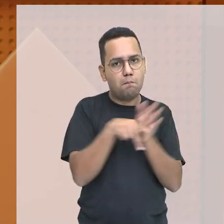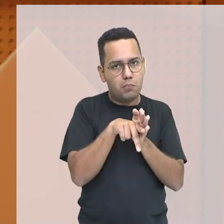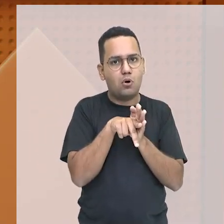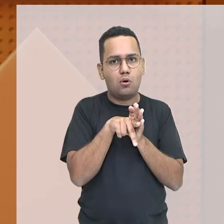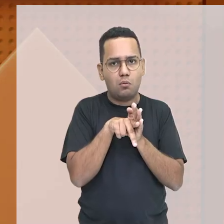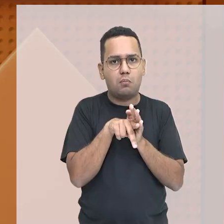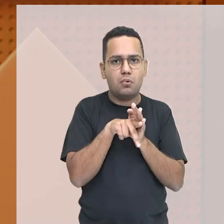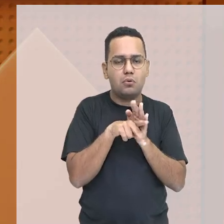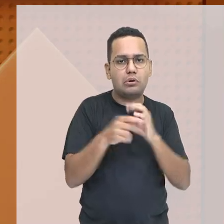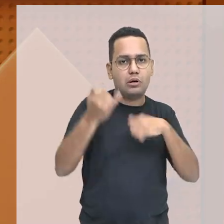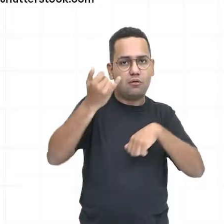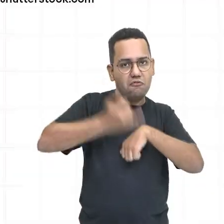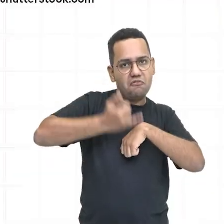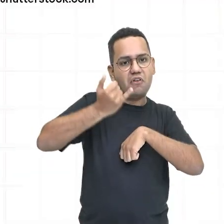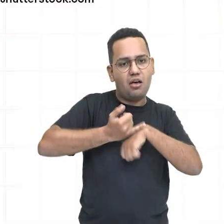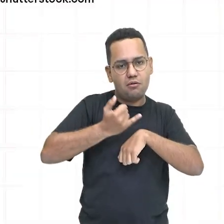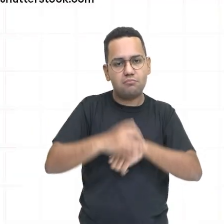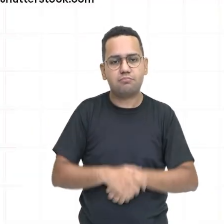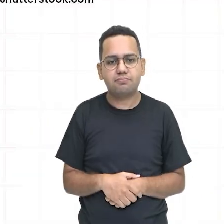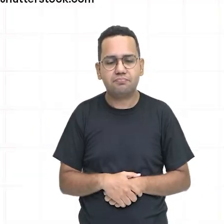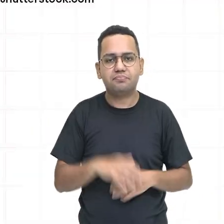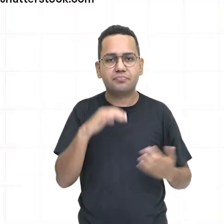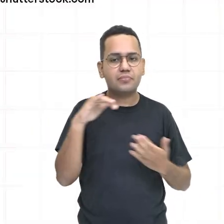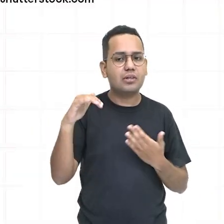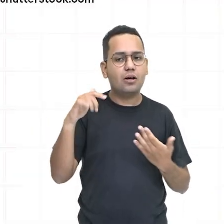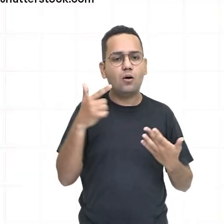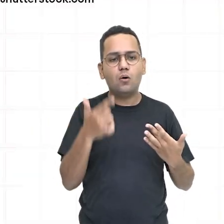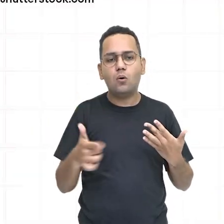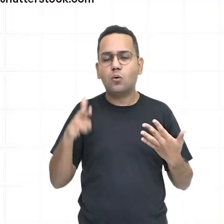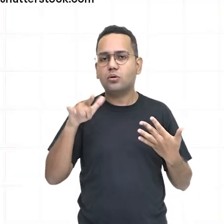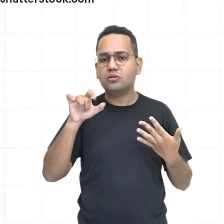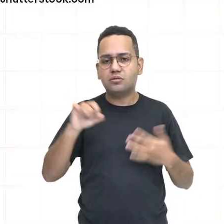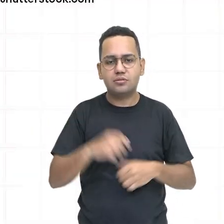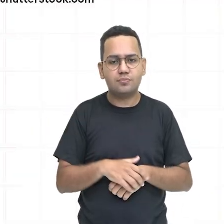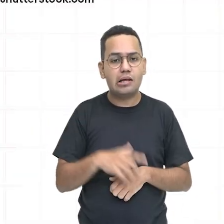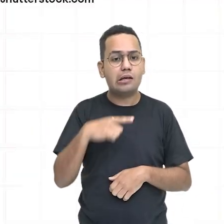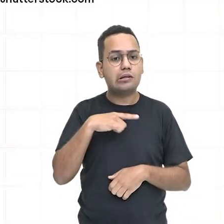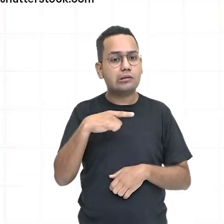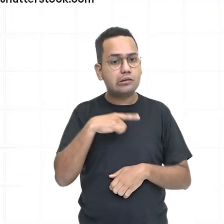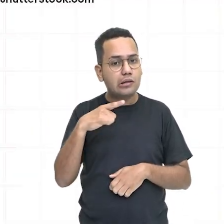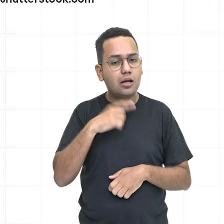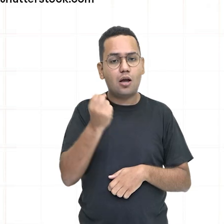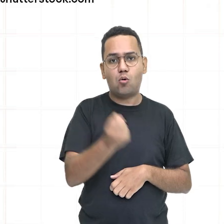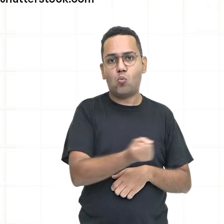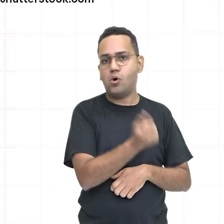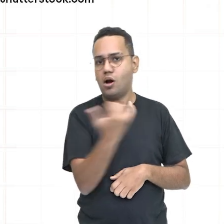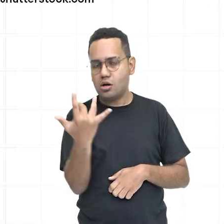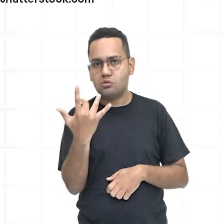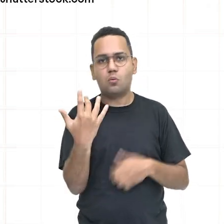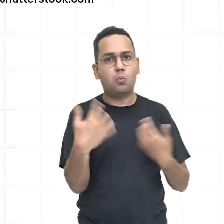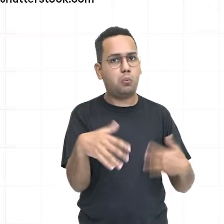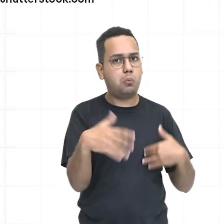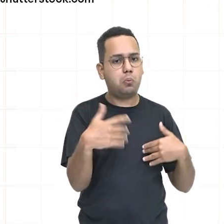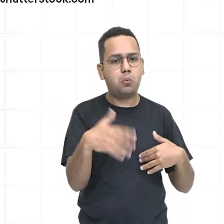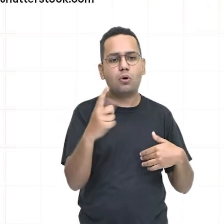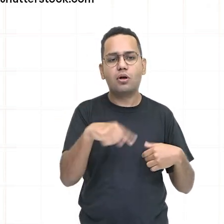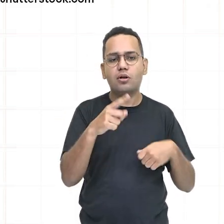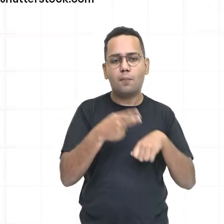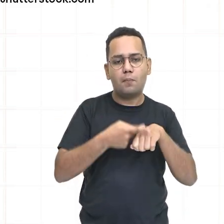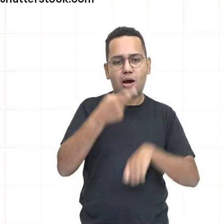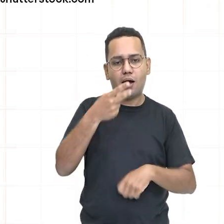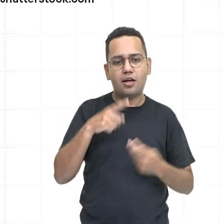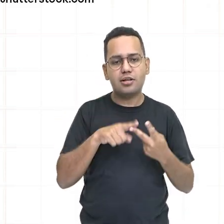minério de ferro. Mas além disso, apresenta reservas de prata, de